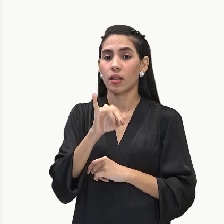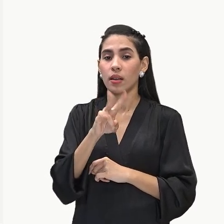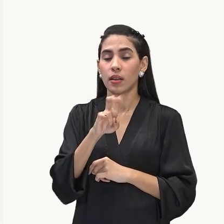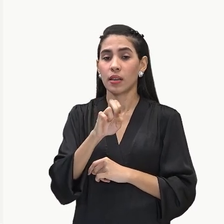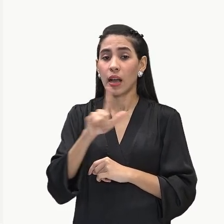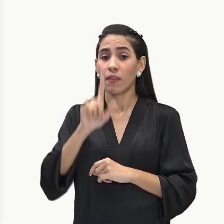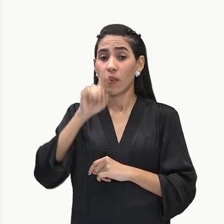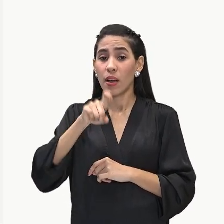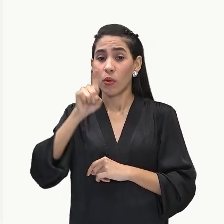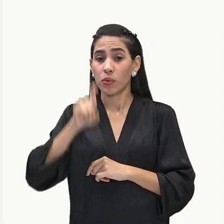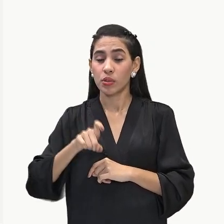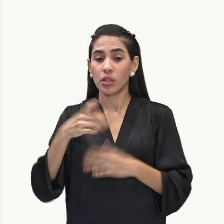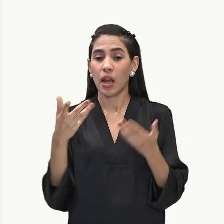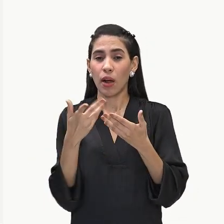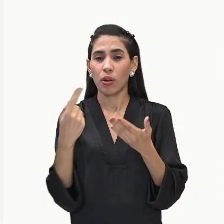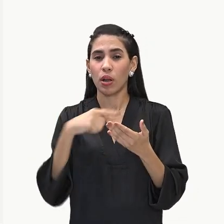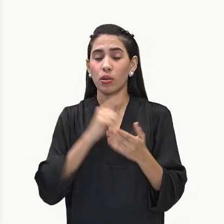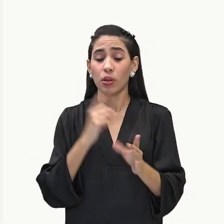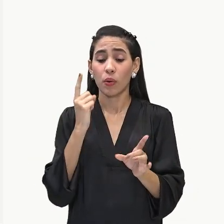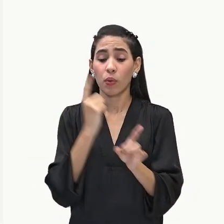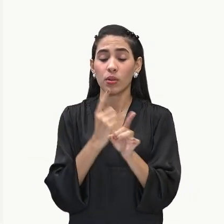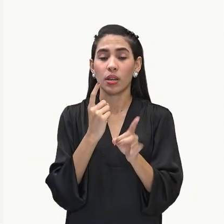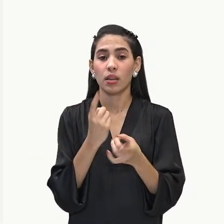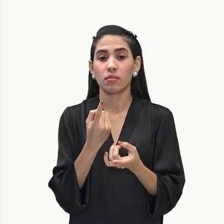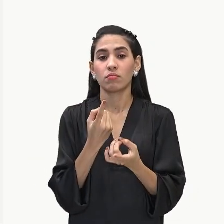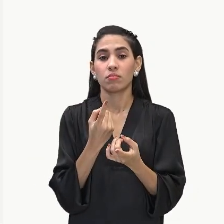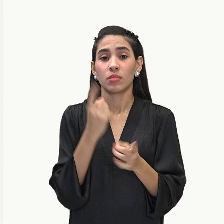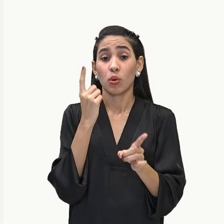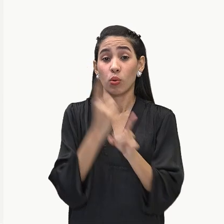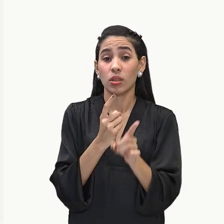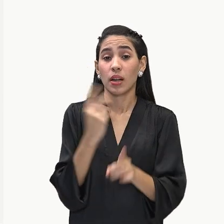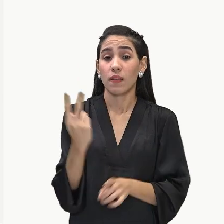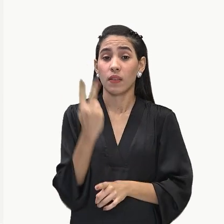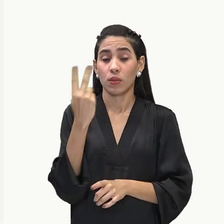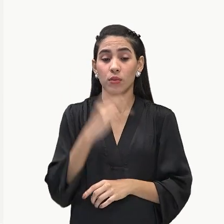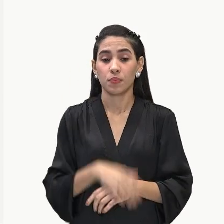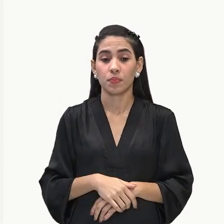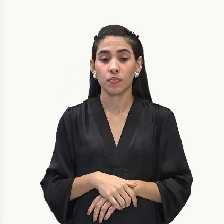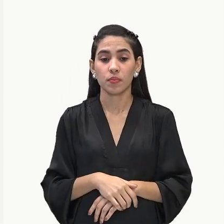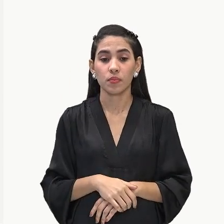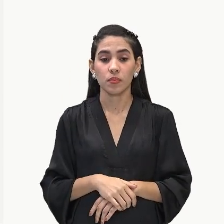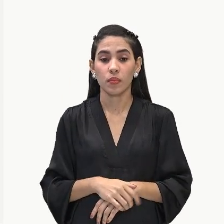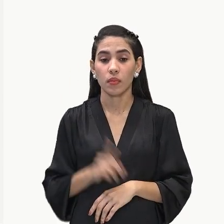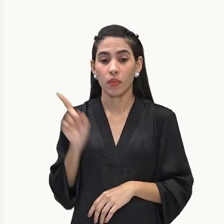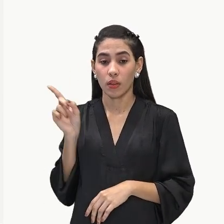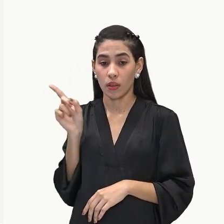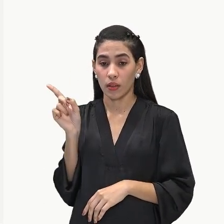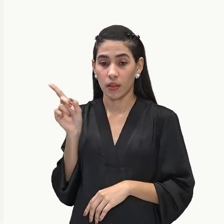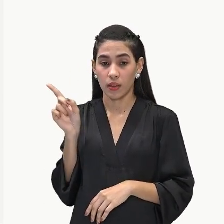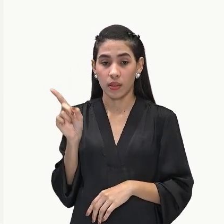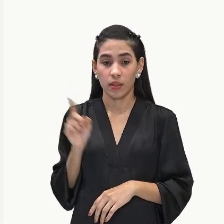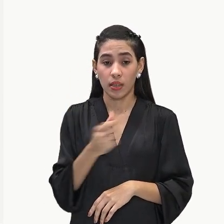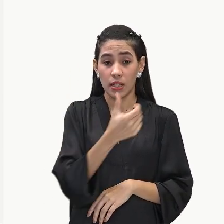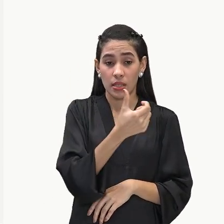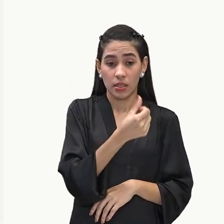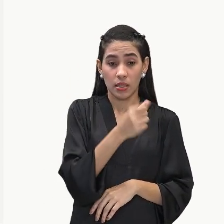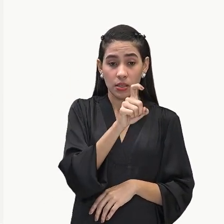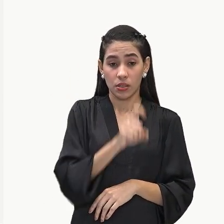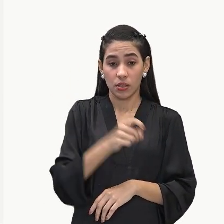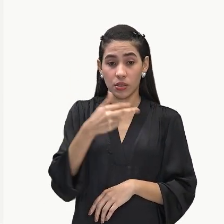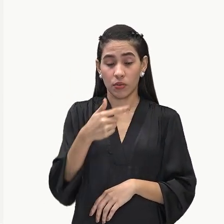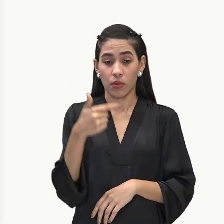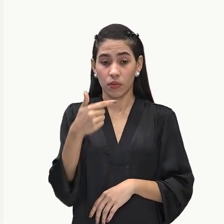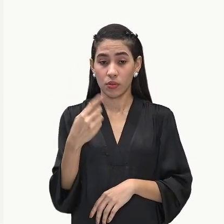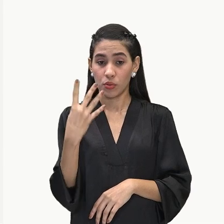nós precisamos agora determinar o valor dela. Quando nós chegamos bem aqui no resultado da nossa adição, nós